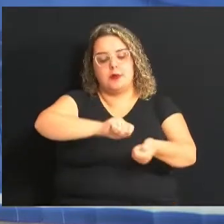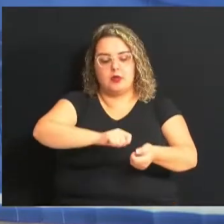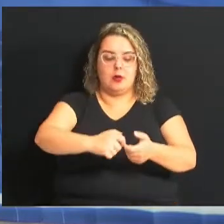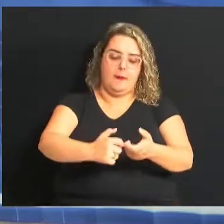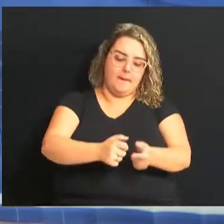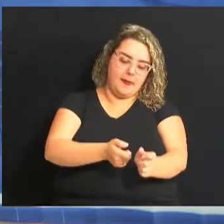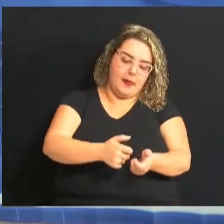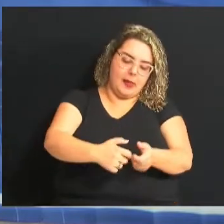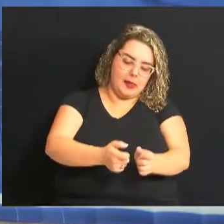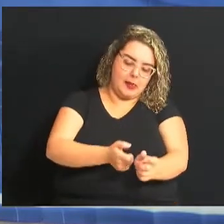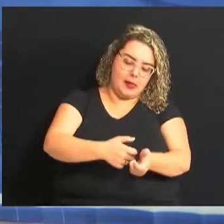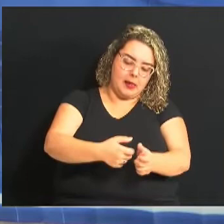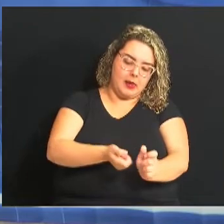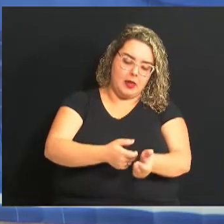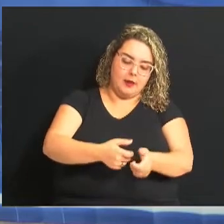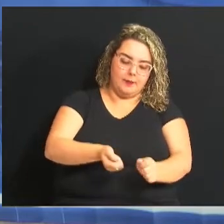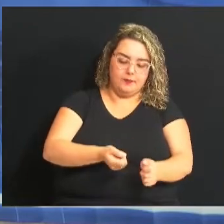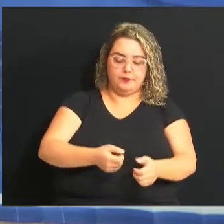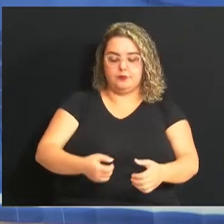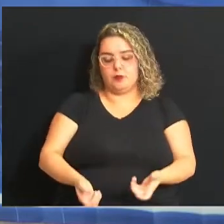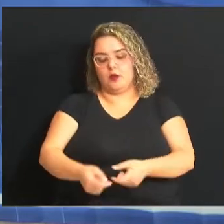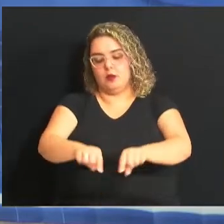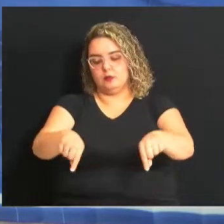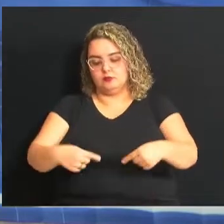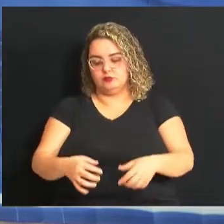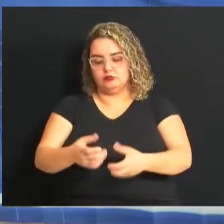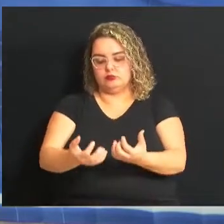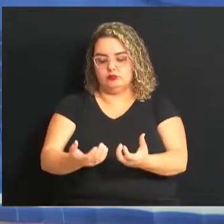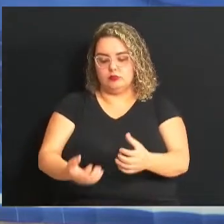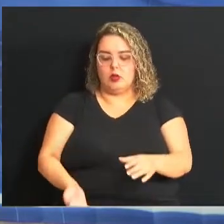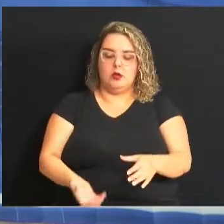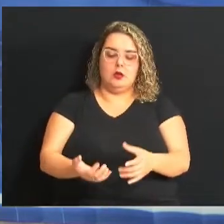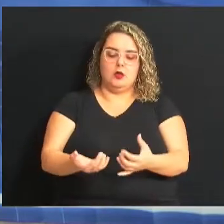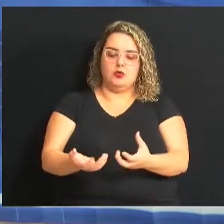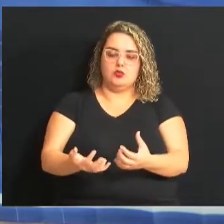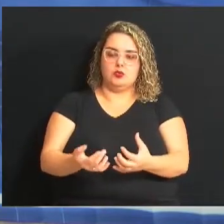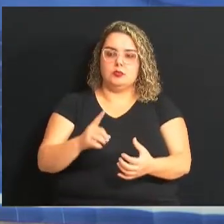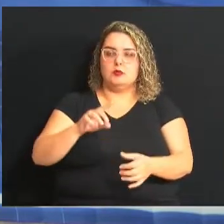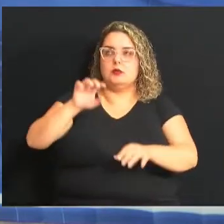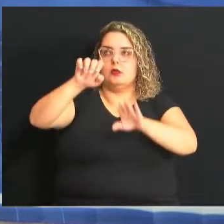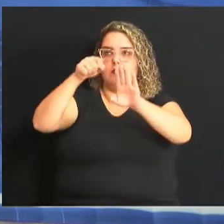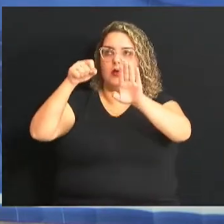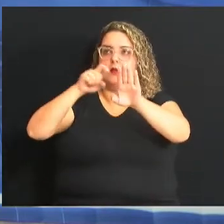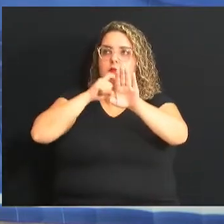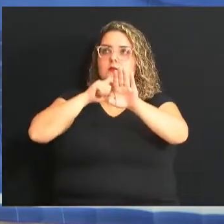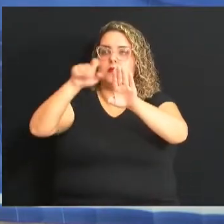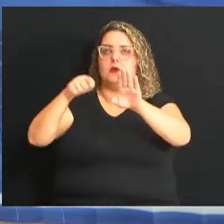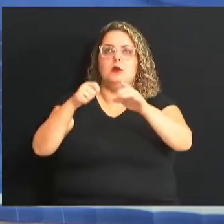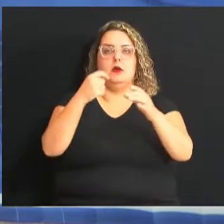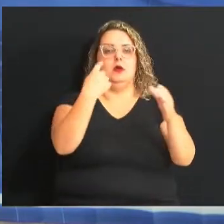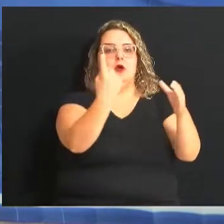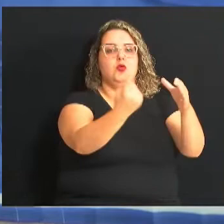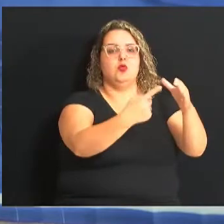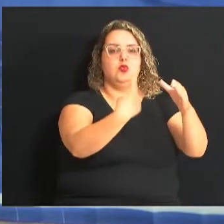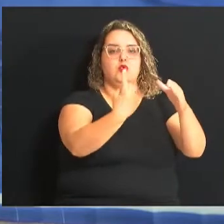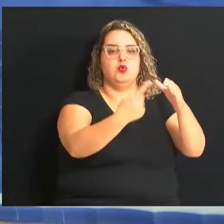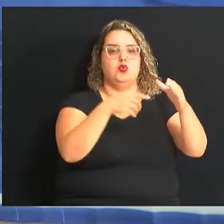né? Cozinhar aquele alimento, não simplesmente tirar do congelador e colocar no micro-ondas, por exemplo.